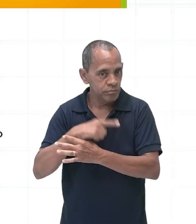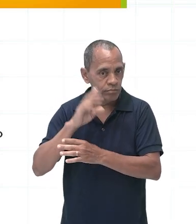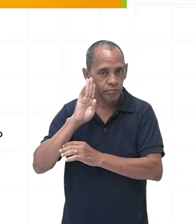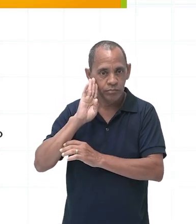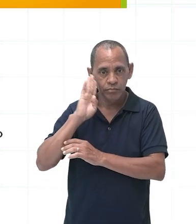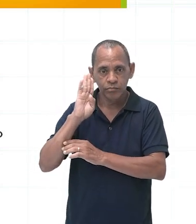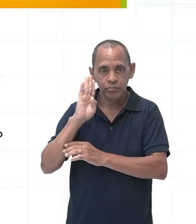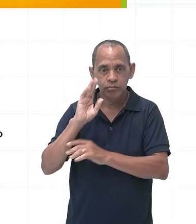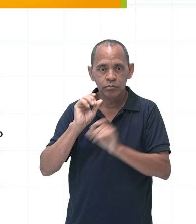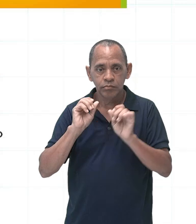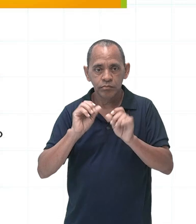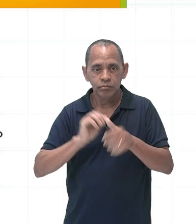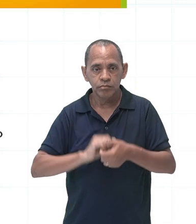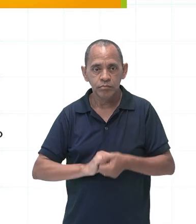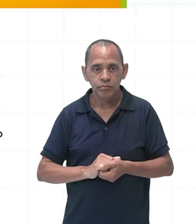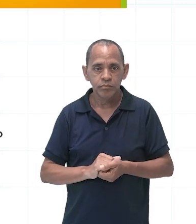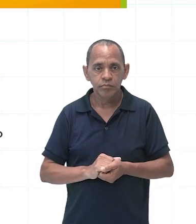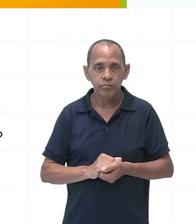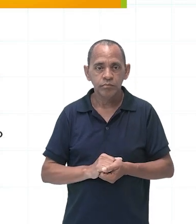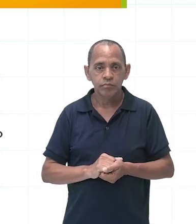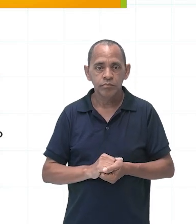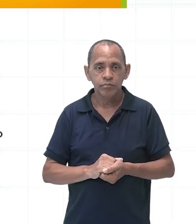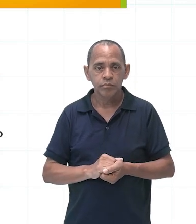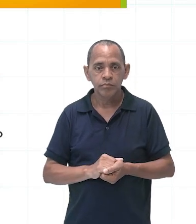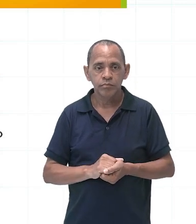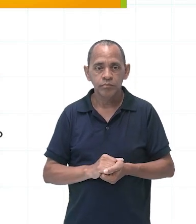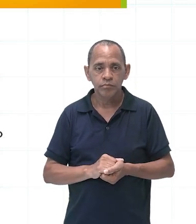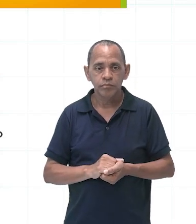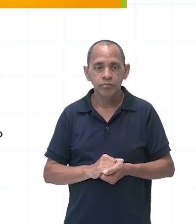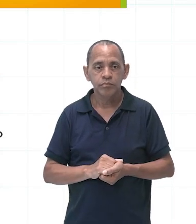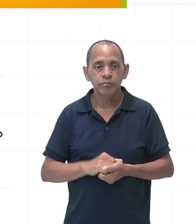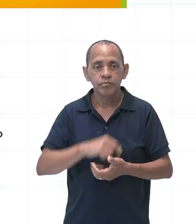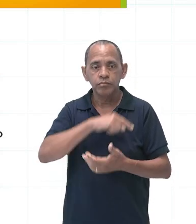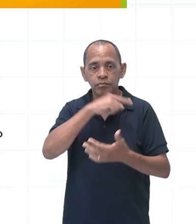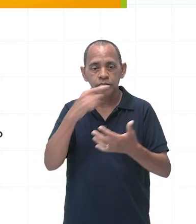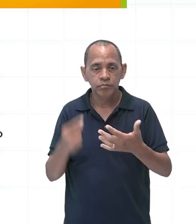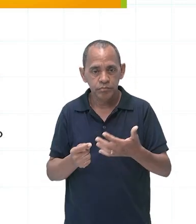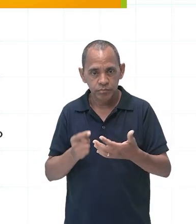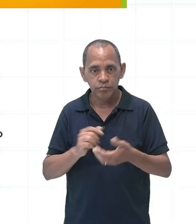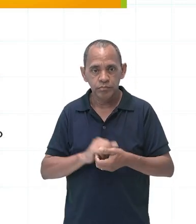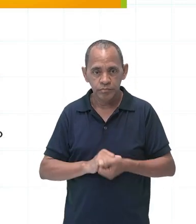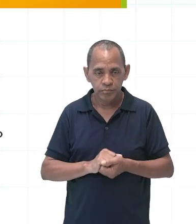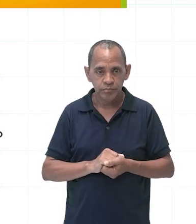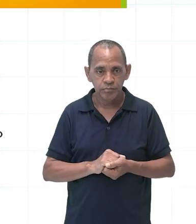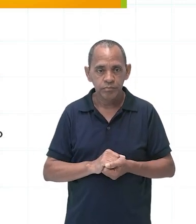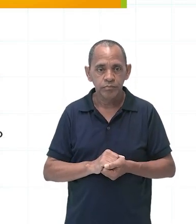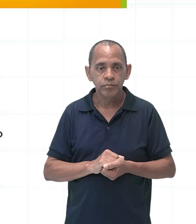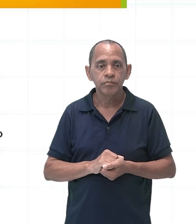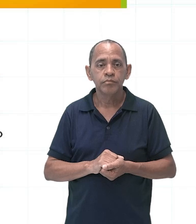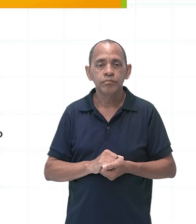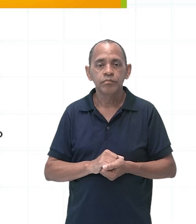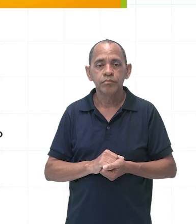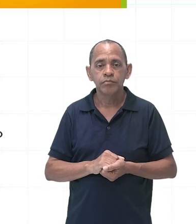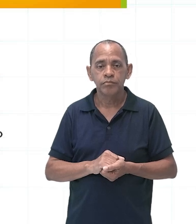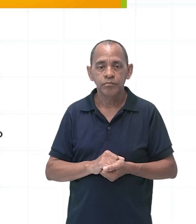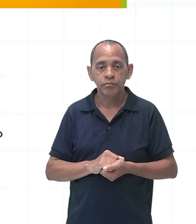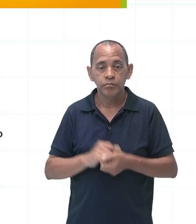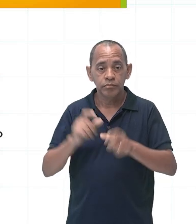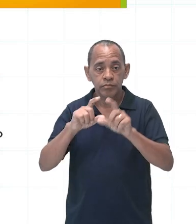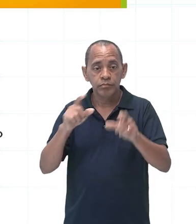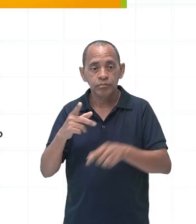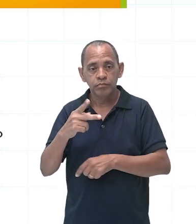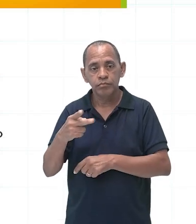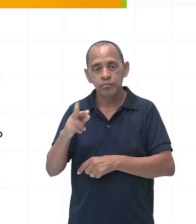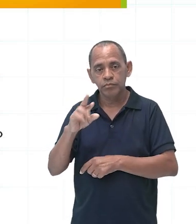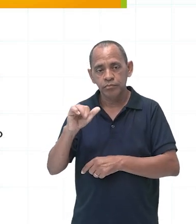prioridade compreende. Então, o que significa garantia de prioridade? Temos aí a linha A, primazia